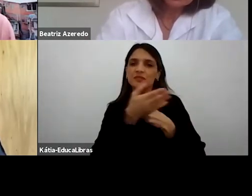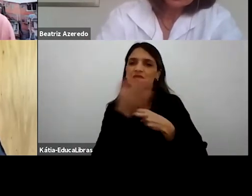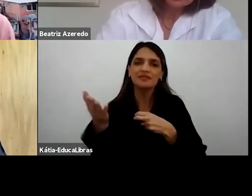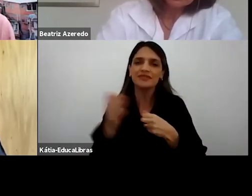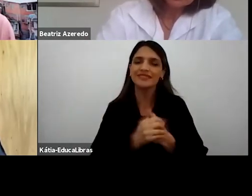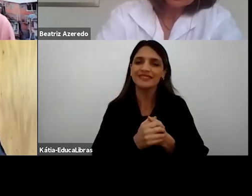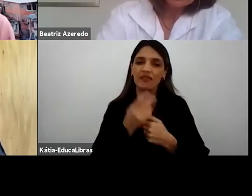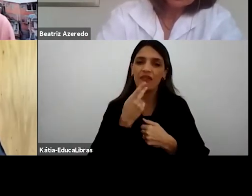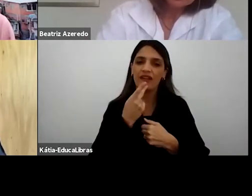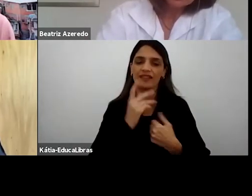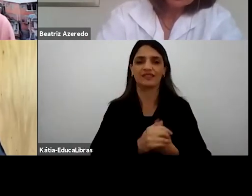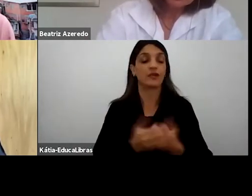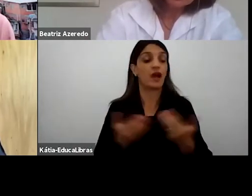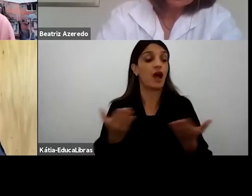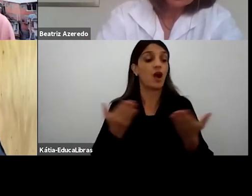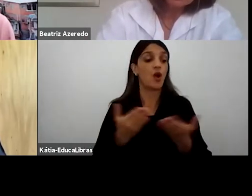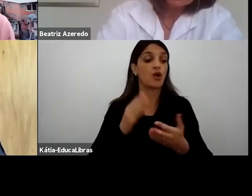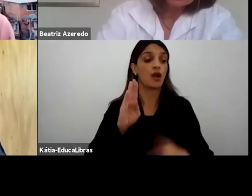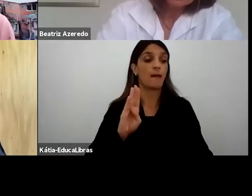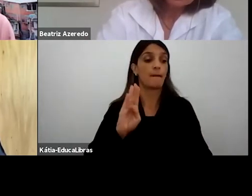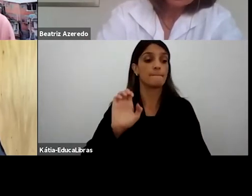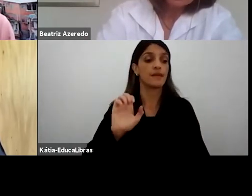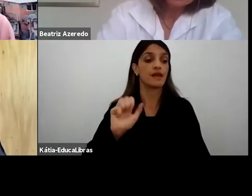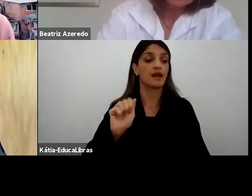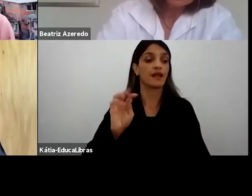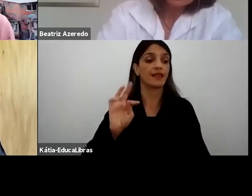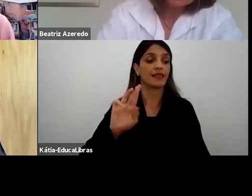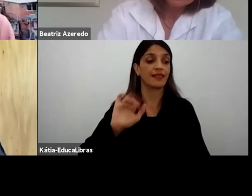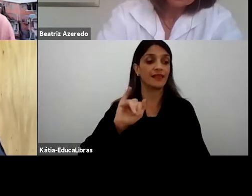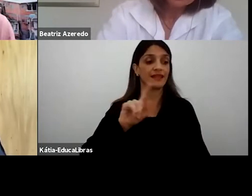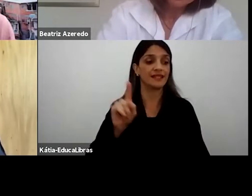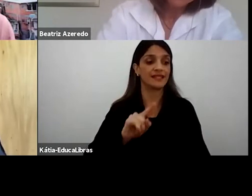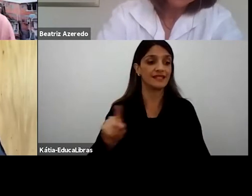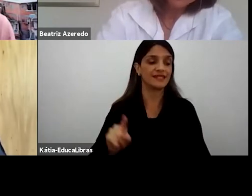Eu vou passar a palavra agora para a Beatriz, para a gente trocar um pouco essa ordem.